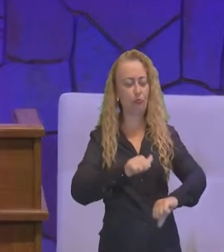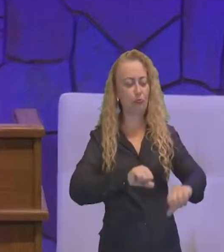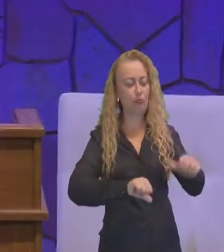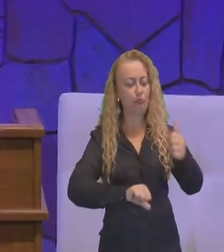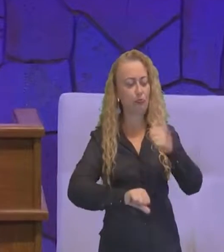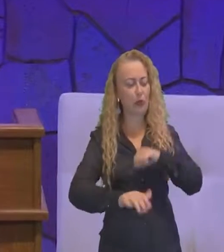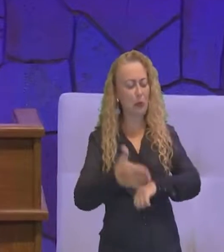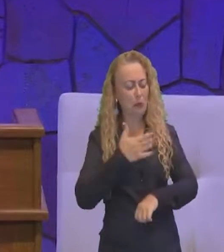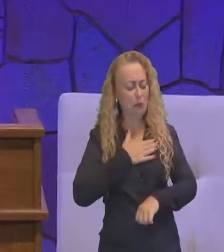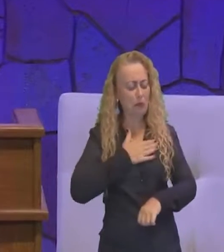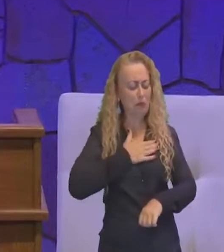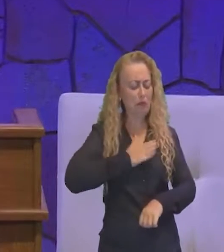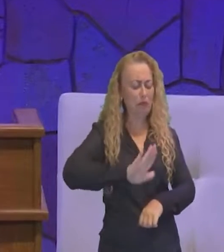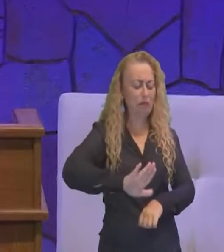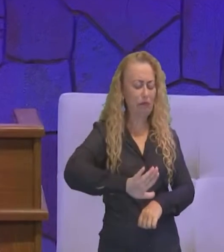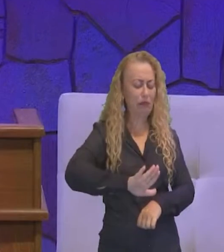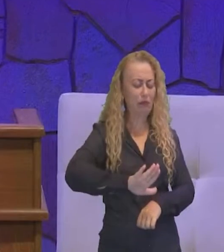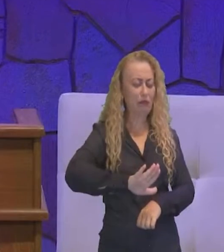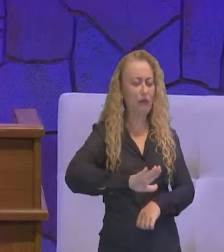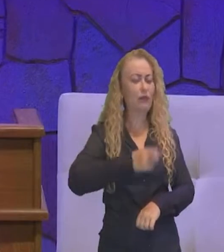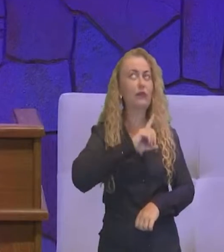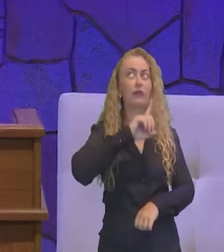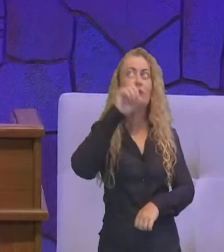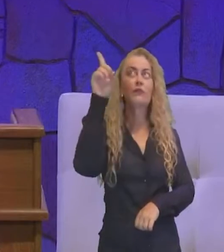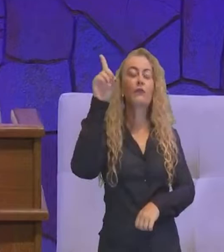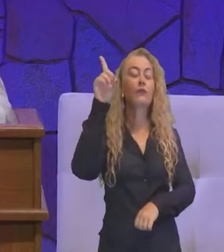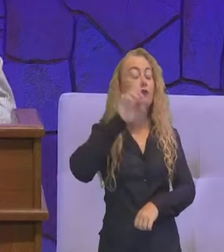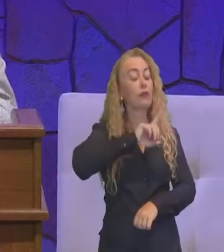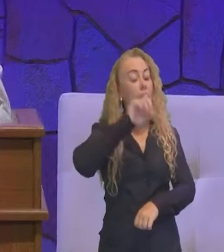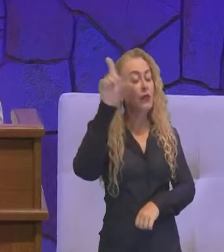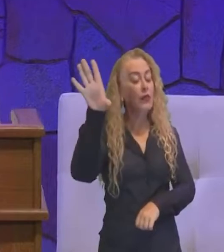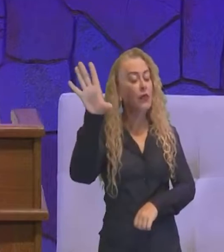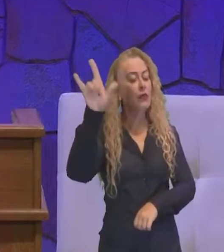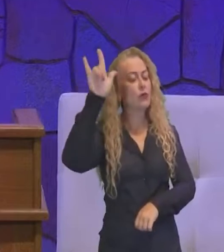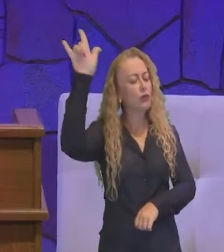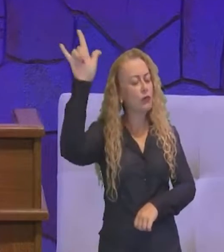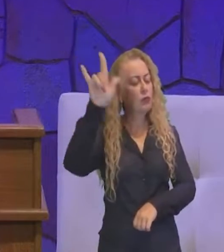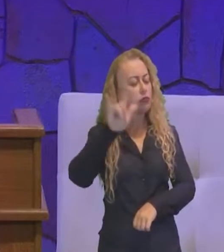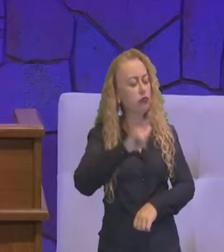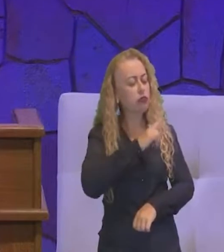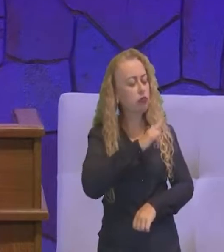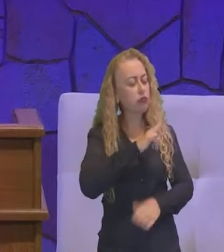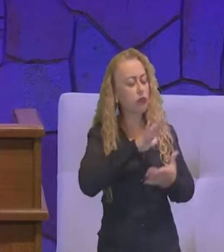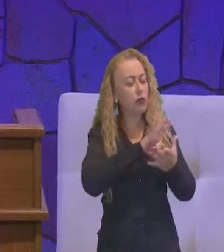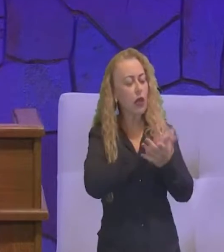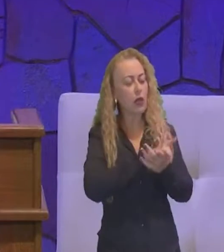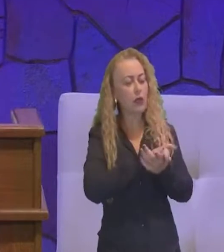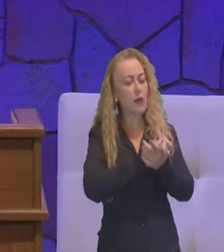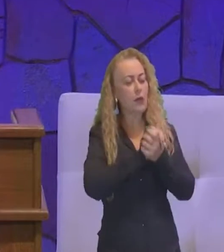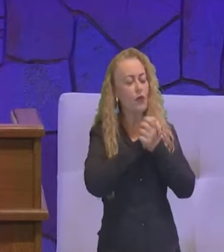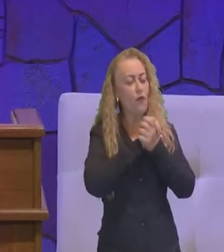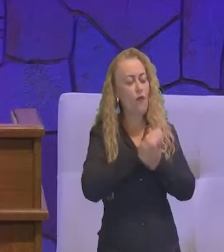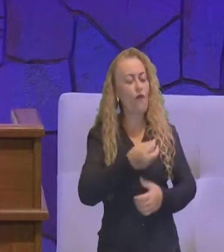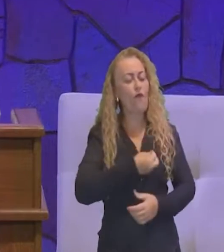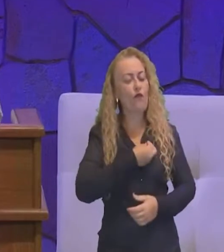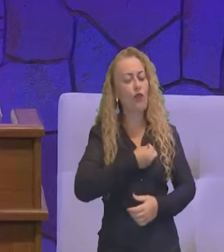o coração de Deus. Deus ama um casamento vivo.